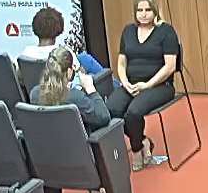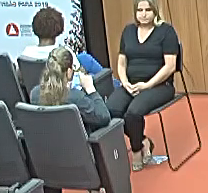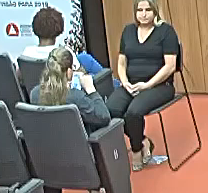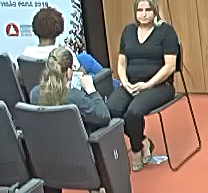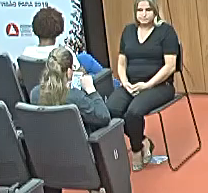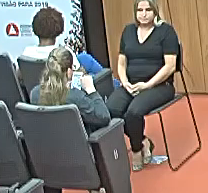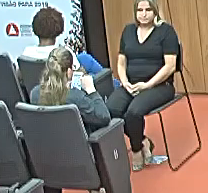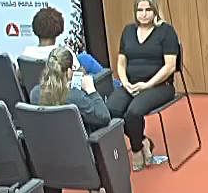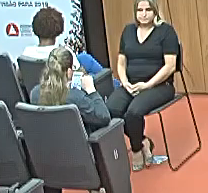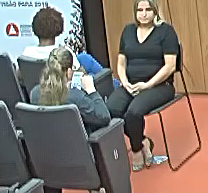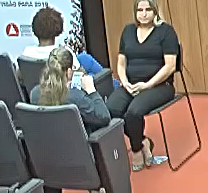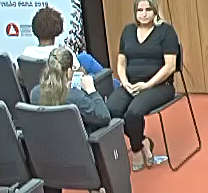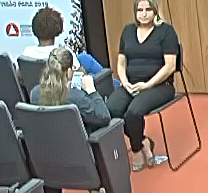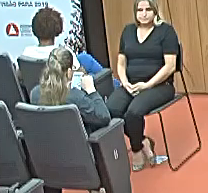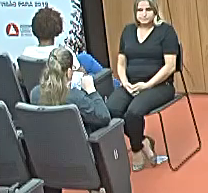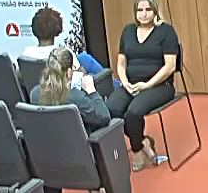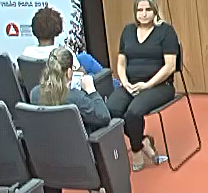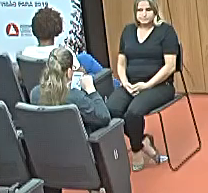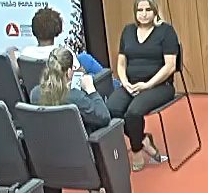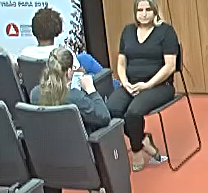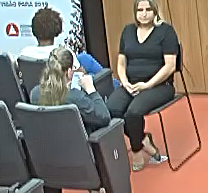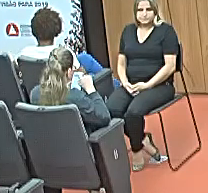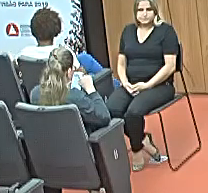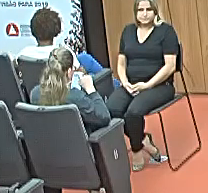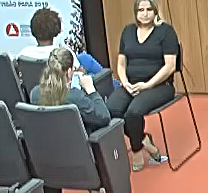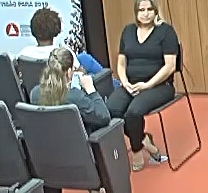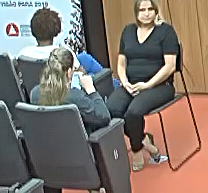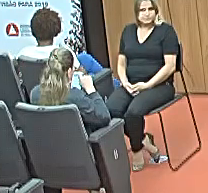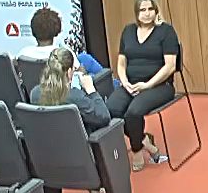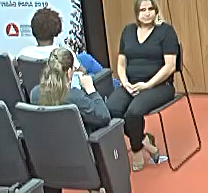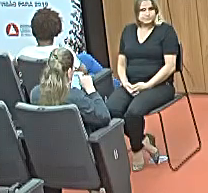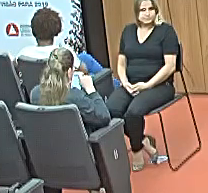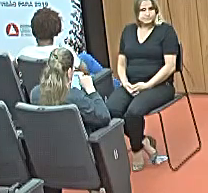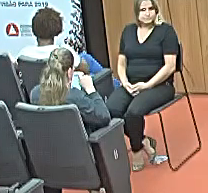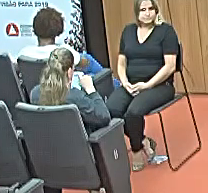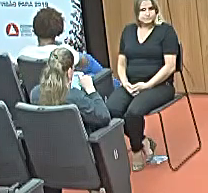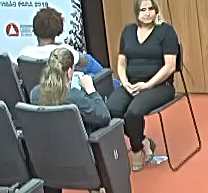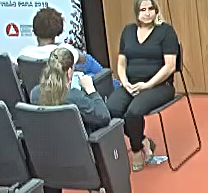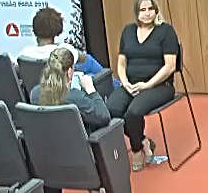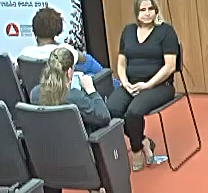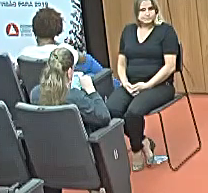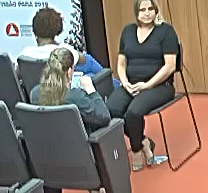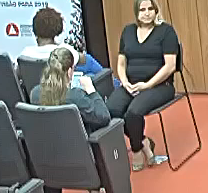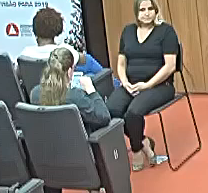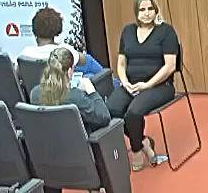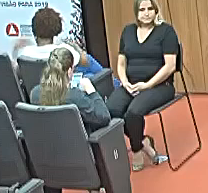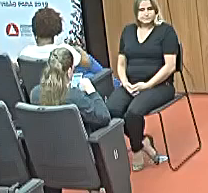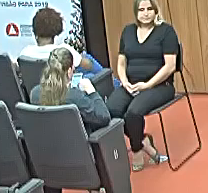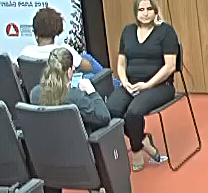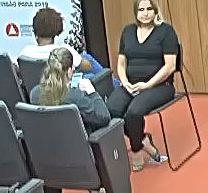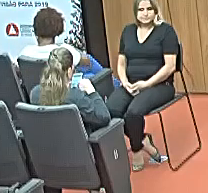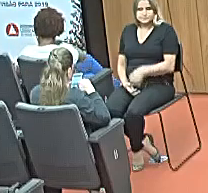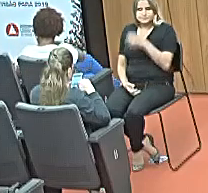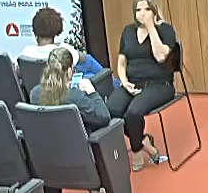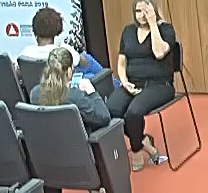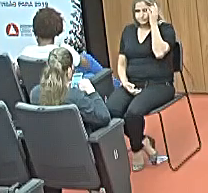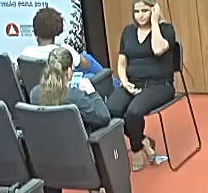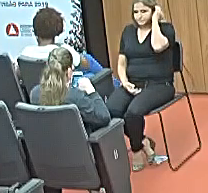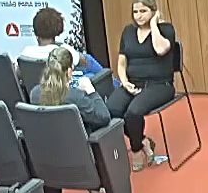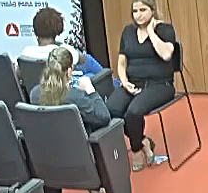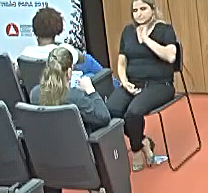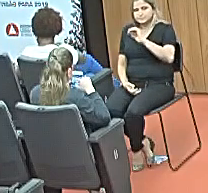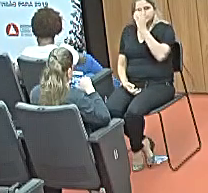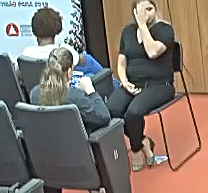sede em porto nacional sexual no transporte público metropolitano me parece que foi dito lá não sabe parece que já tem um